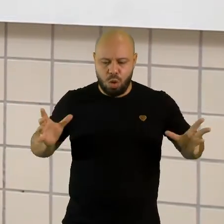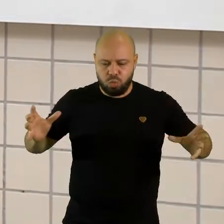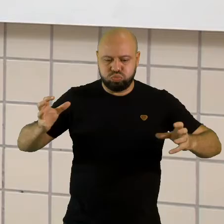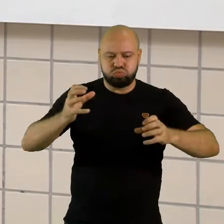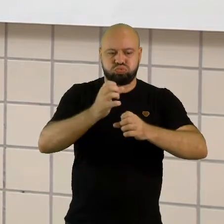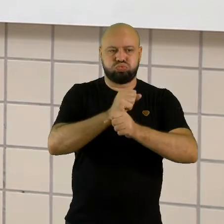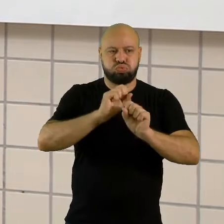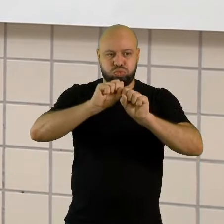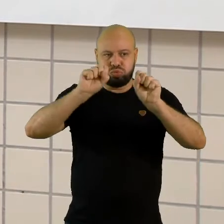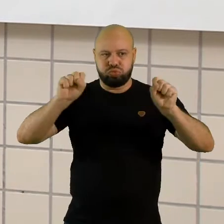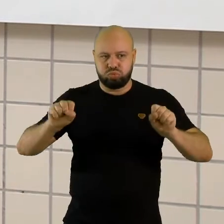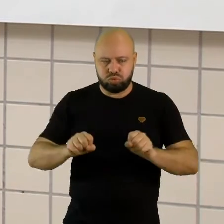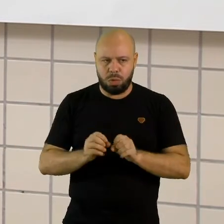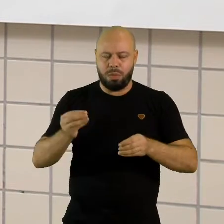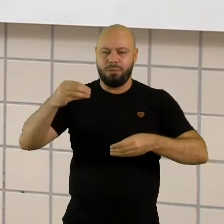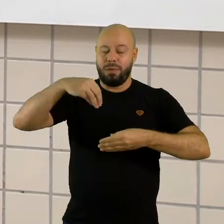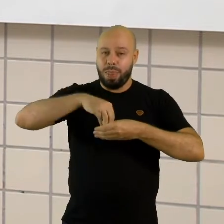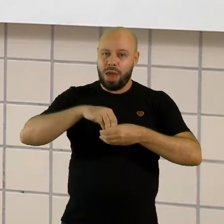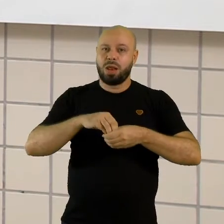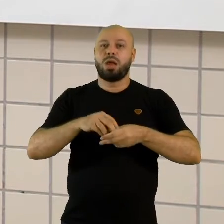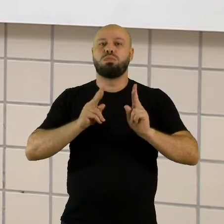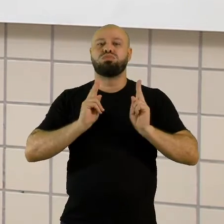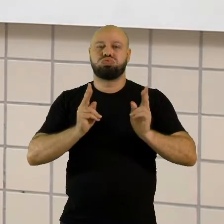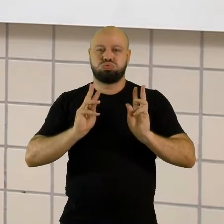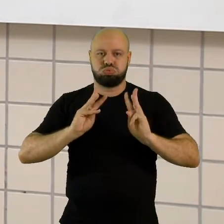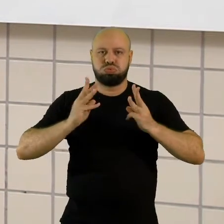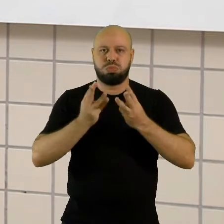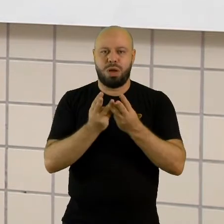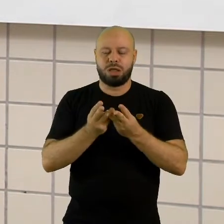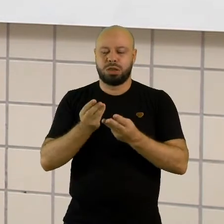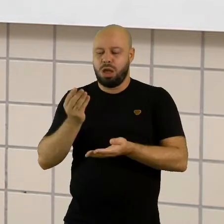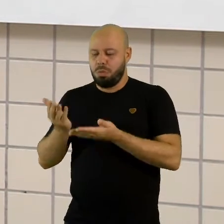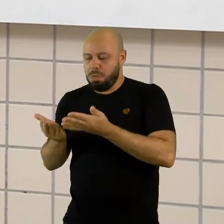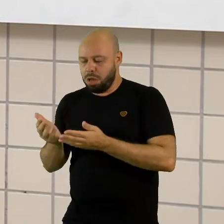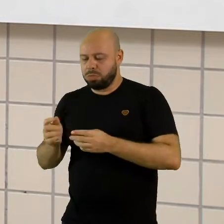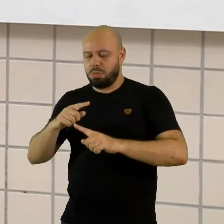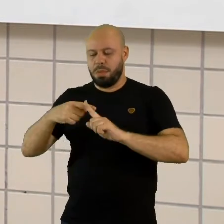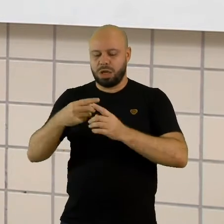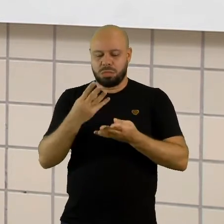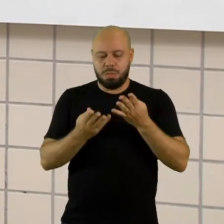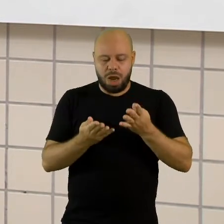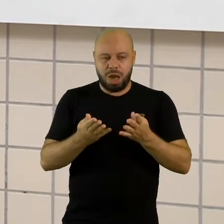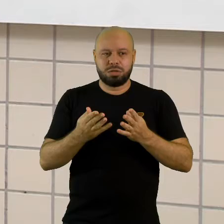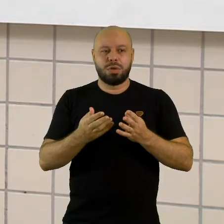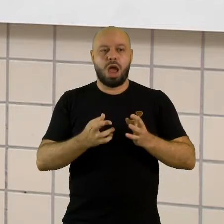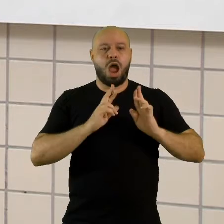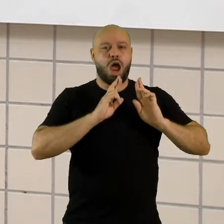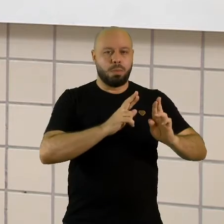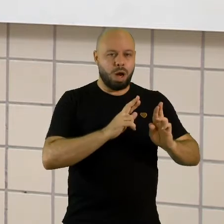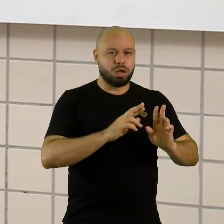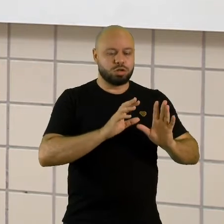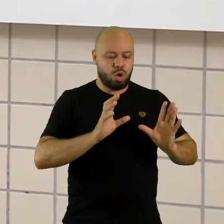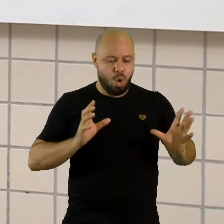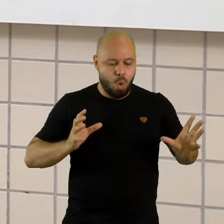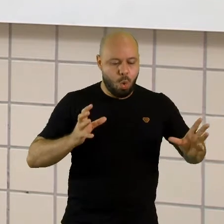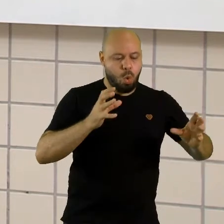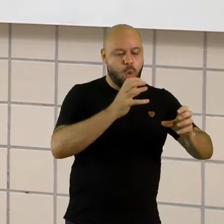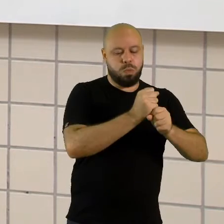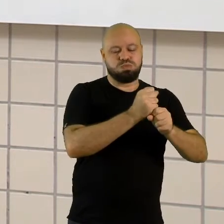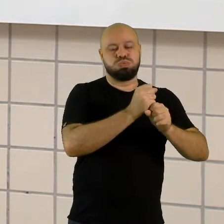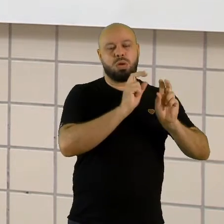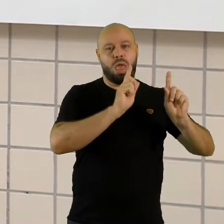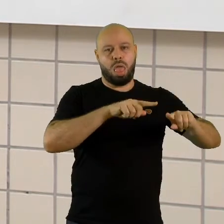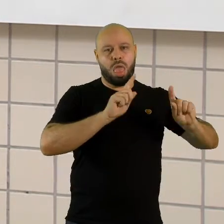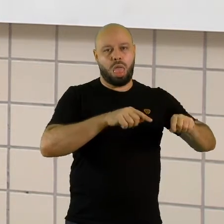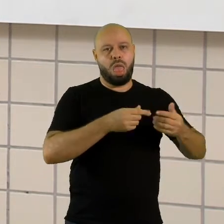sistema fechado, a quantidade de reagentes, né? O peso dos reagentes tem que ser o mesmo peso dos produtos finais, certo?